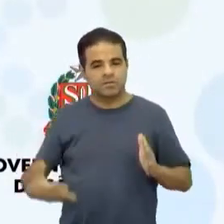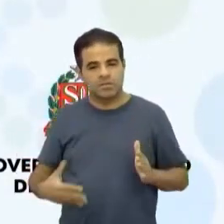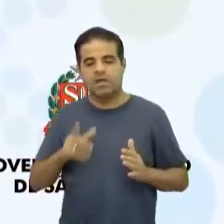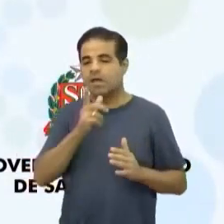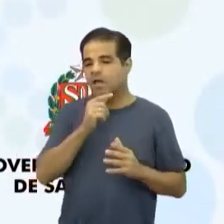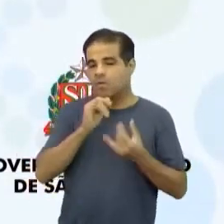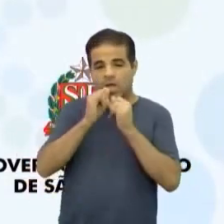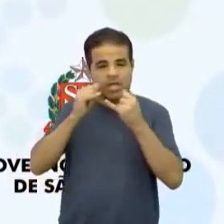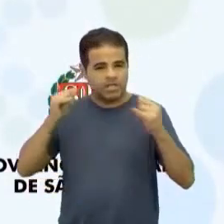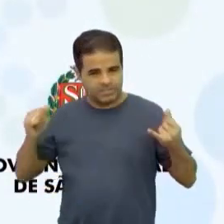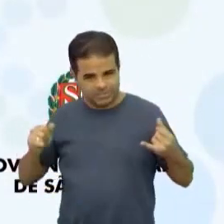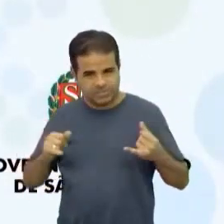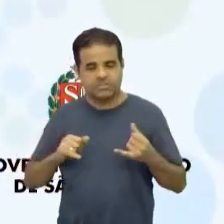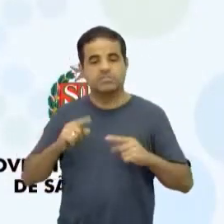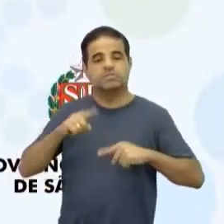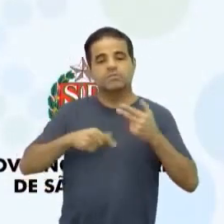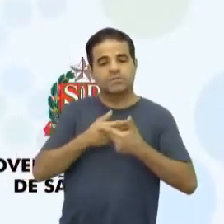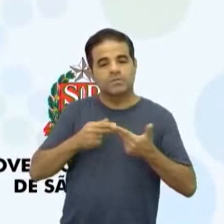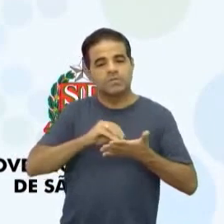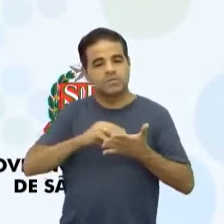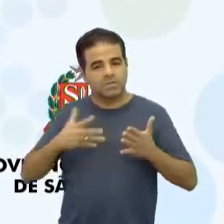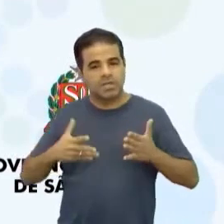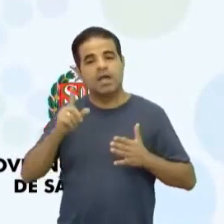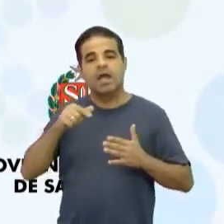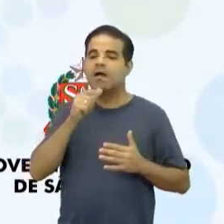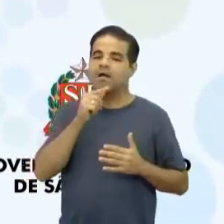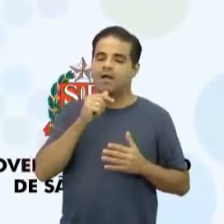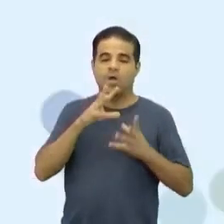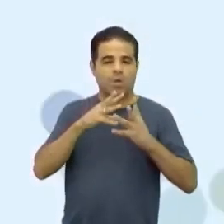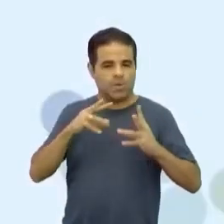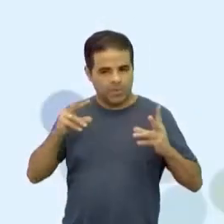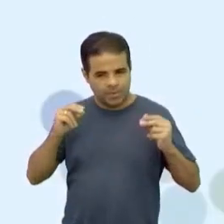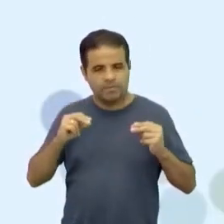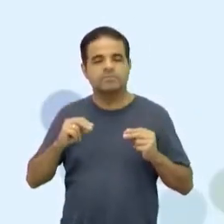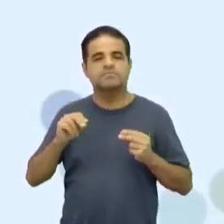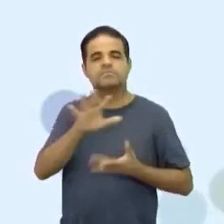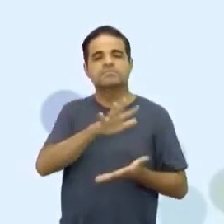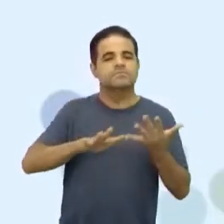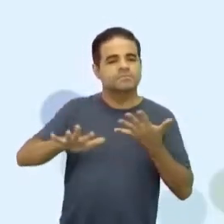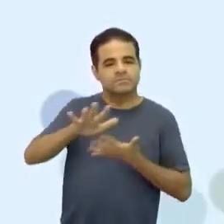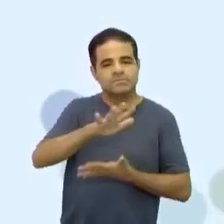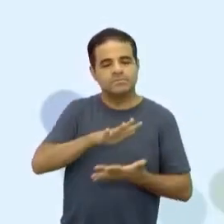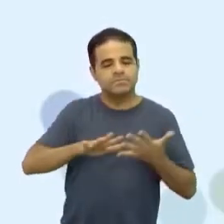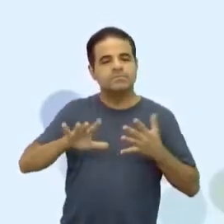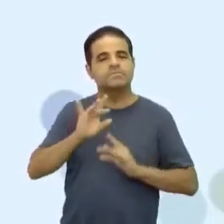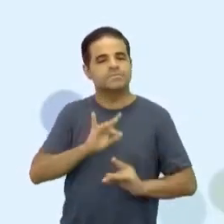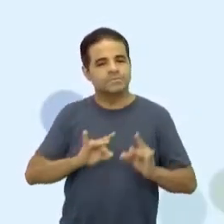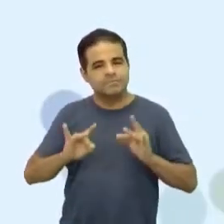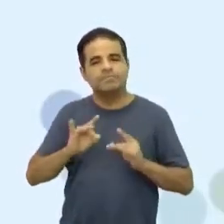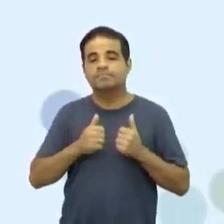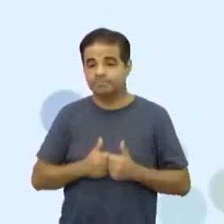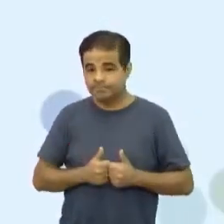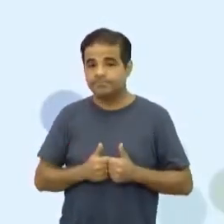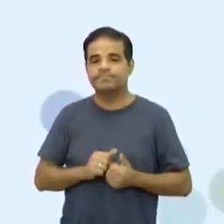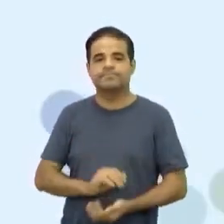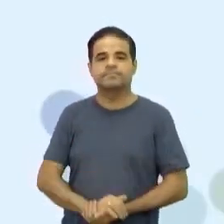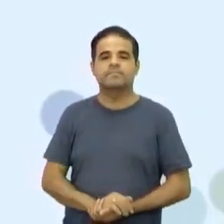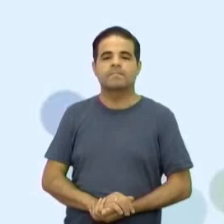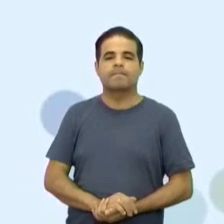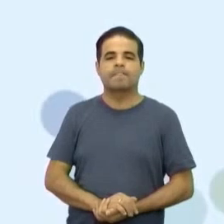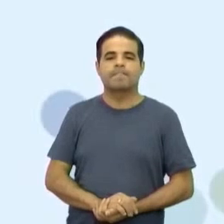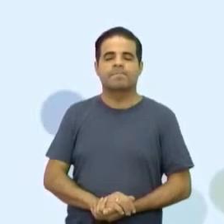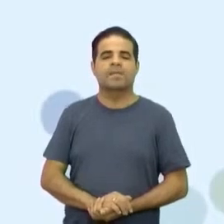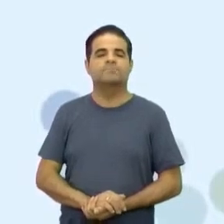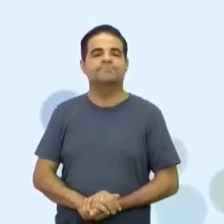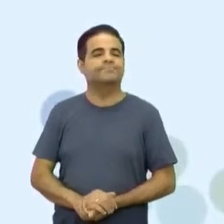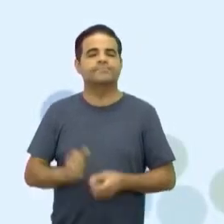e Energia, e o componente curricular é a água, o solvente universal, tá? Muito bem, então aqui